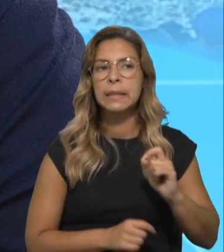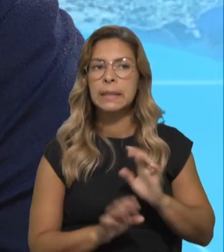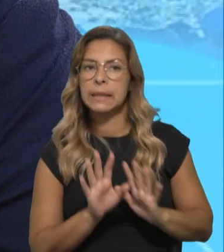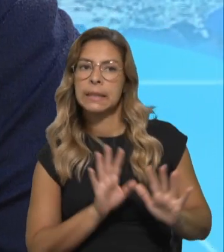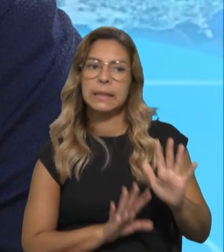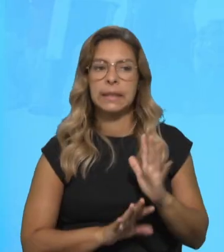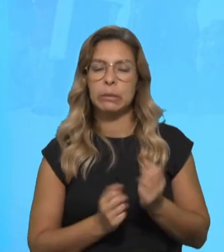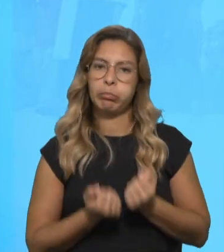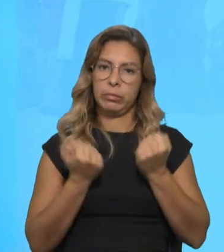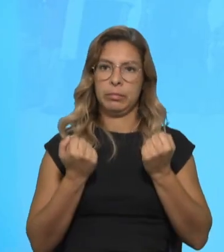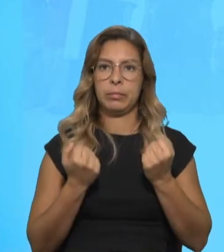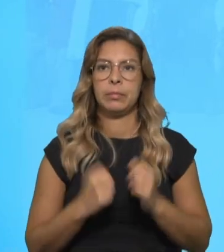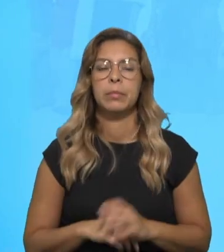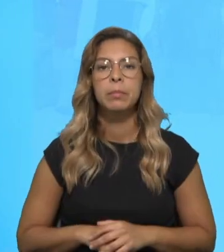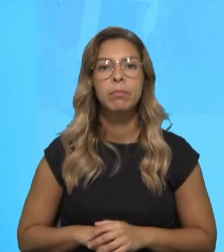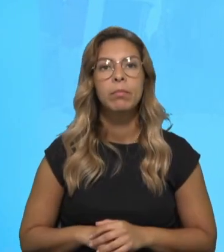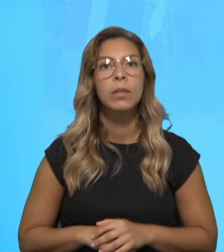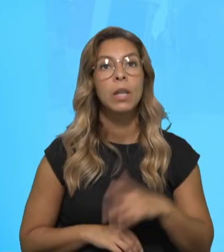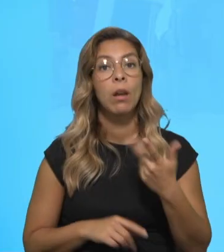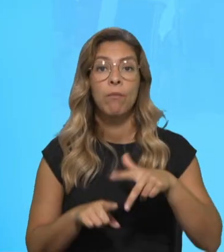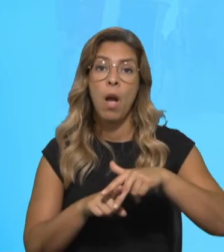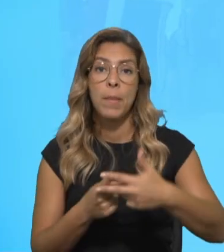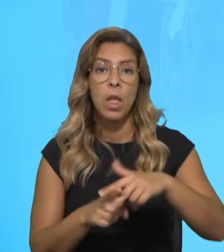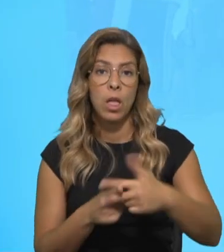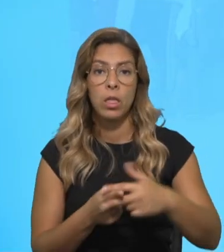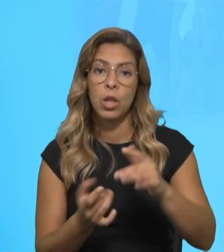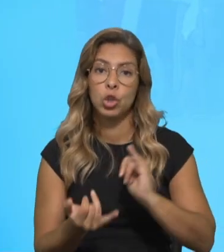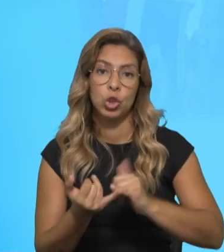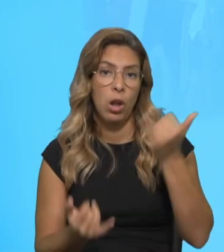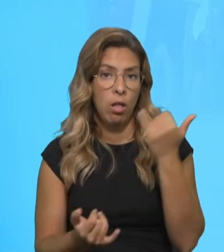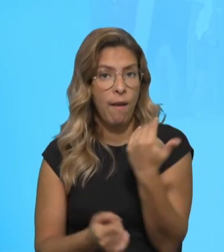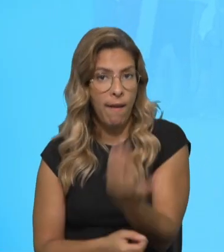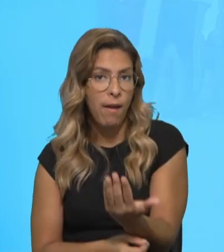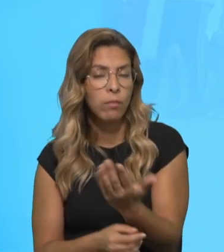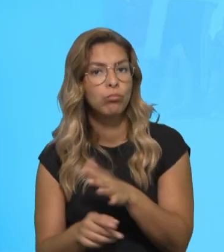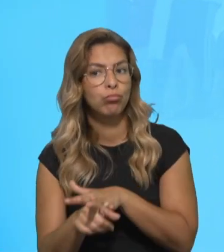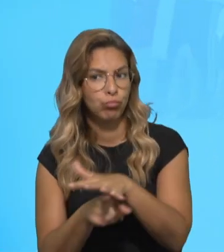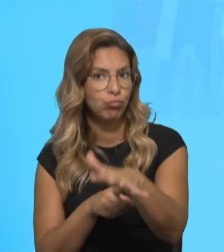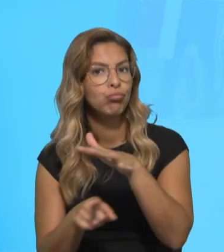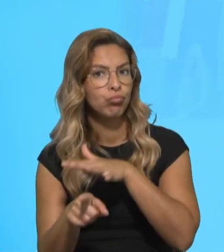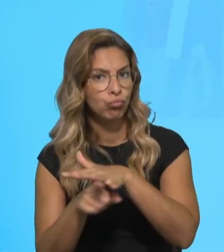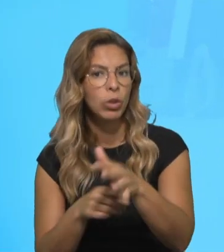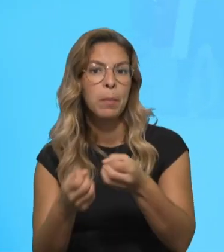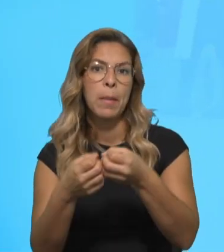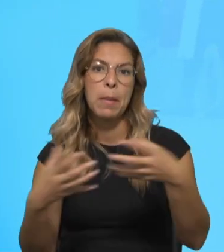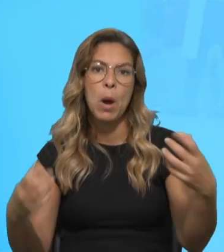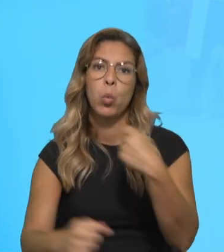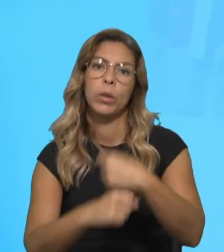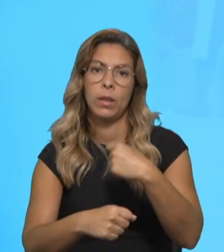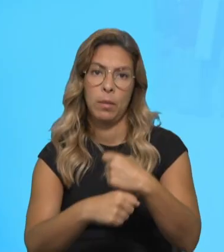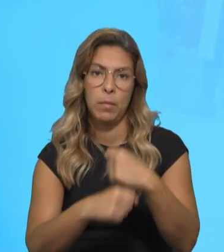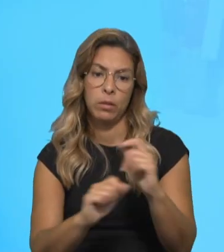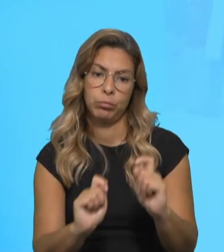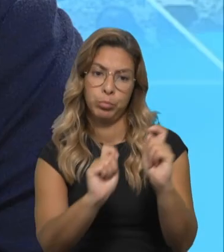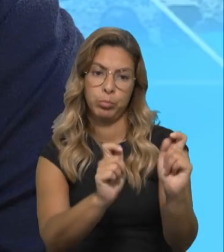mesmo. Para uma resposta breve, trata-se de uma ferramenta, estas ferramentas digitais, com grande potencialidade para o próprio trabalho que é confiado